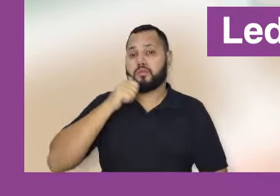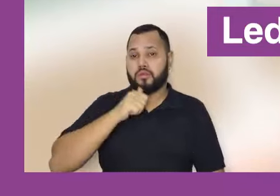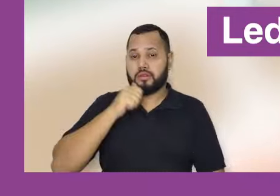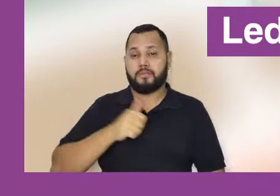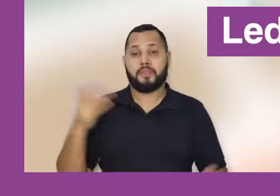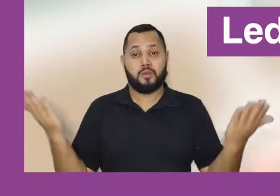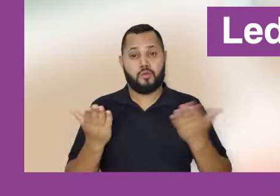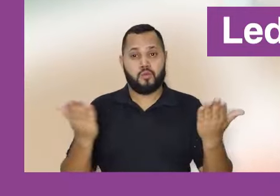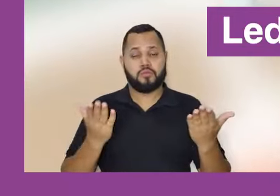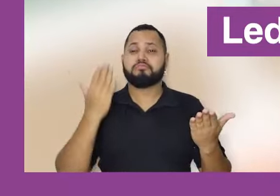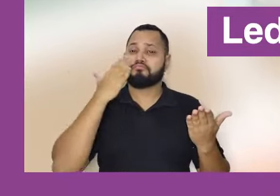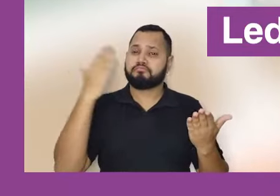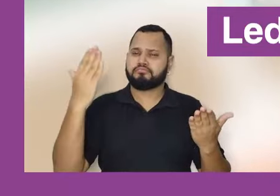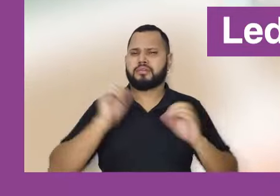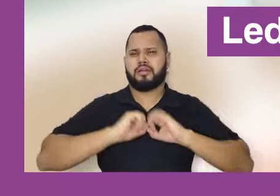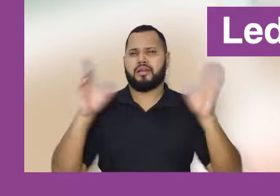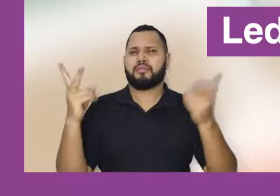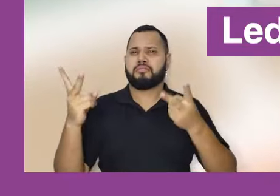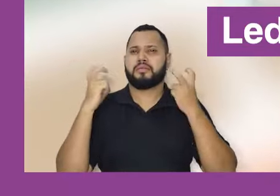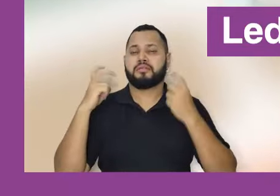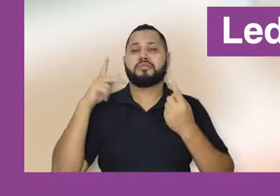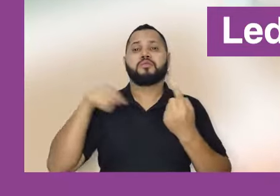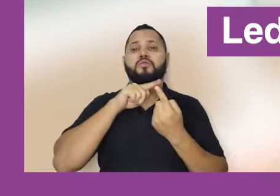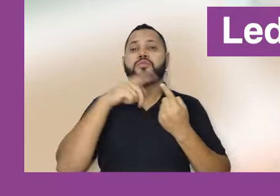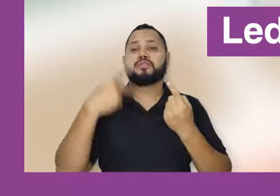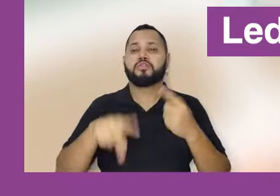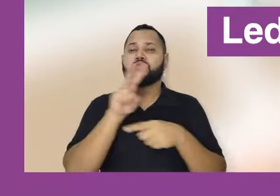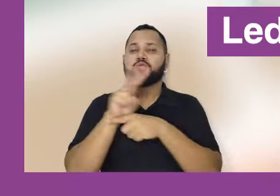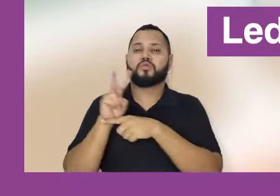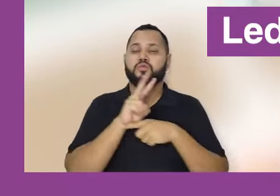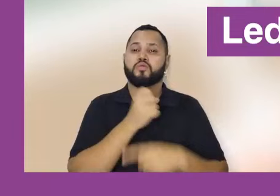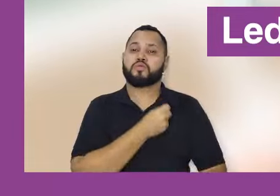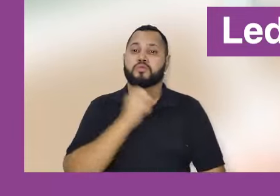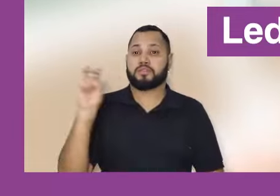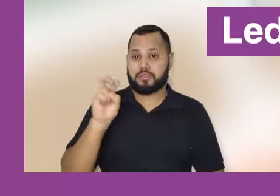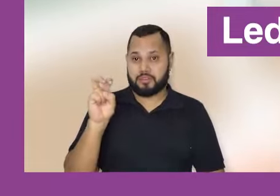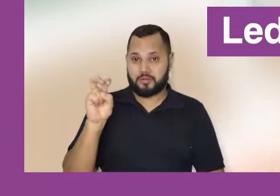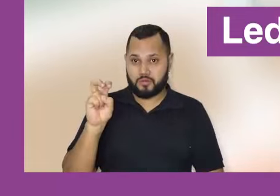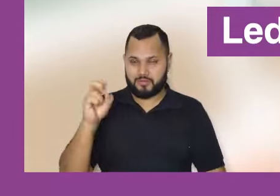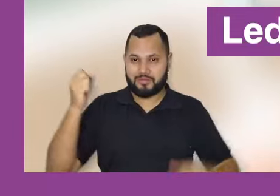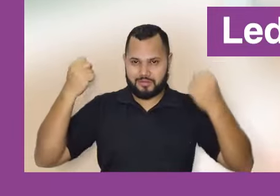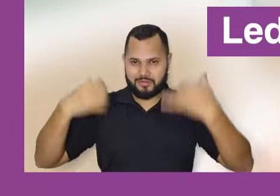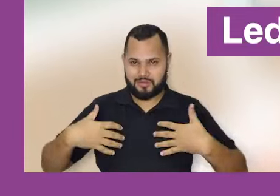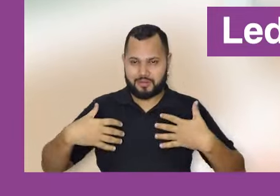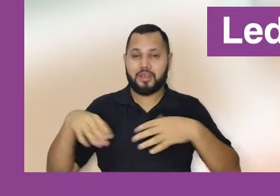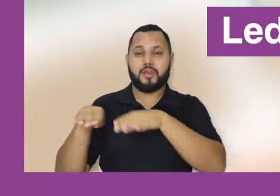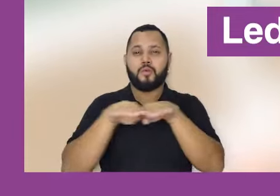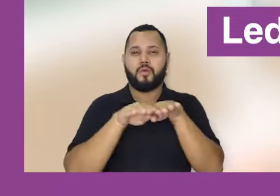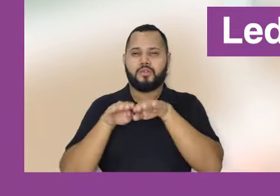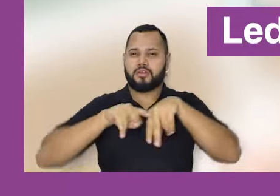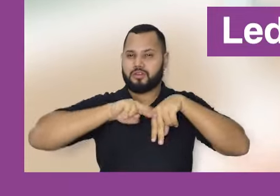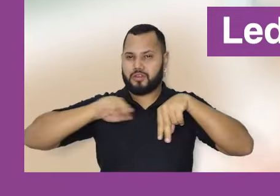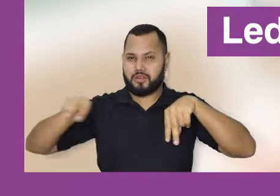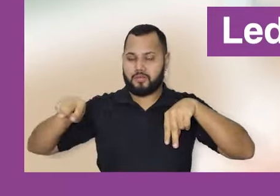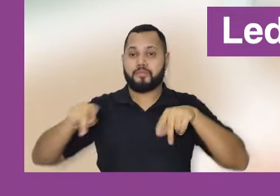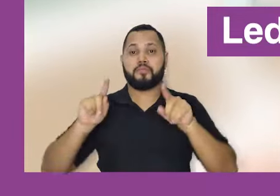hoje a gente traz isso muito Claro no objetivo de desenvolvimento sustentável número 5 a gente tá falando né de igualdade de